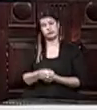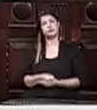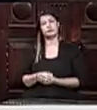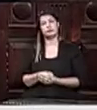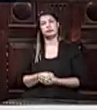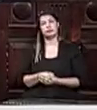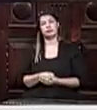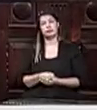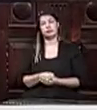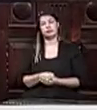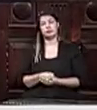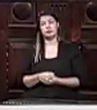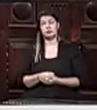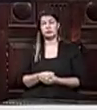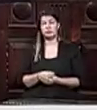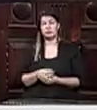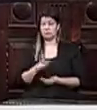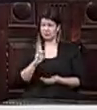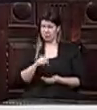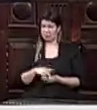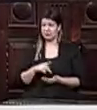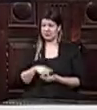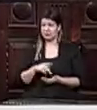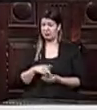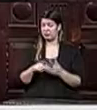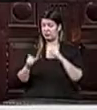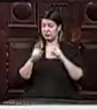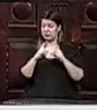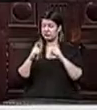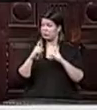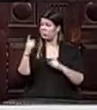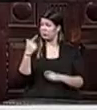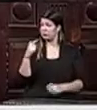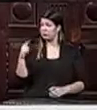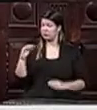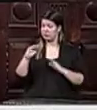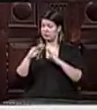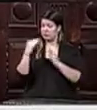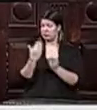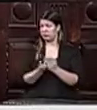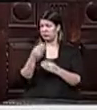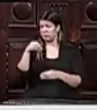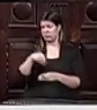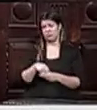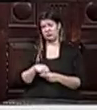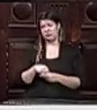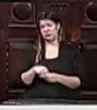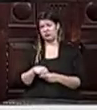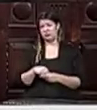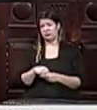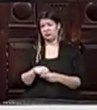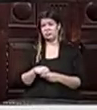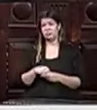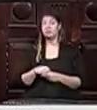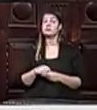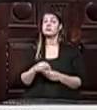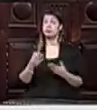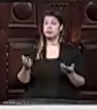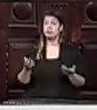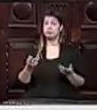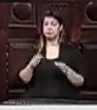Na verdade, sem diálogo algum com as comunidades escolares, sequer com as escolas que seriam afetadas por esse